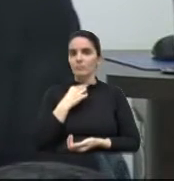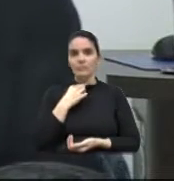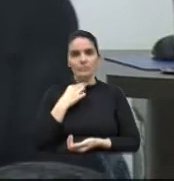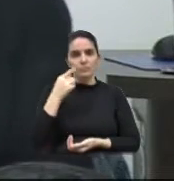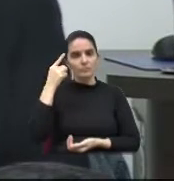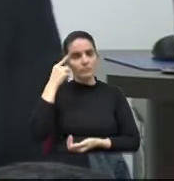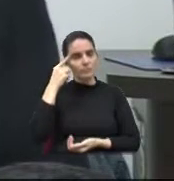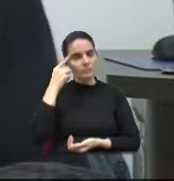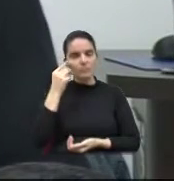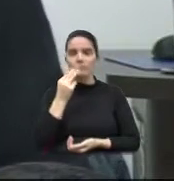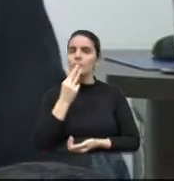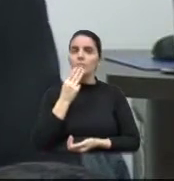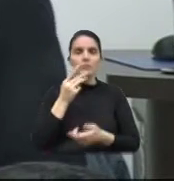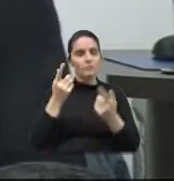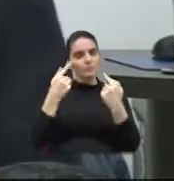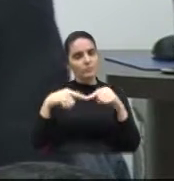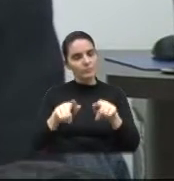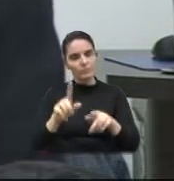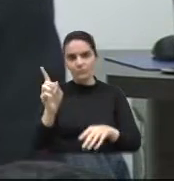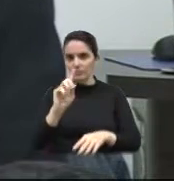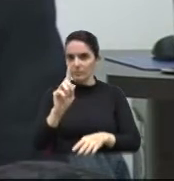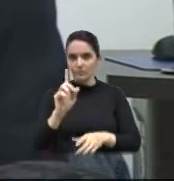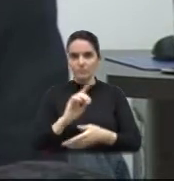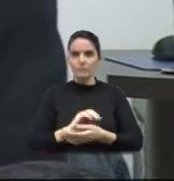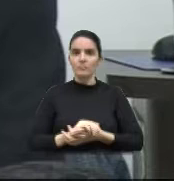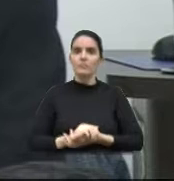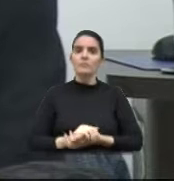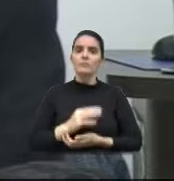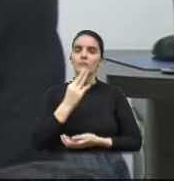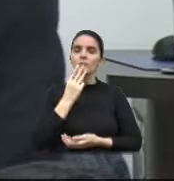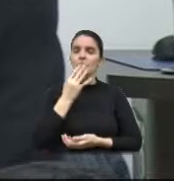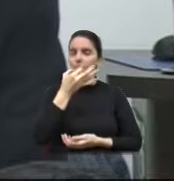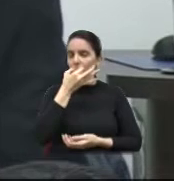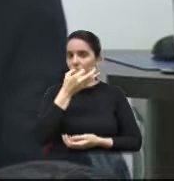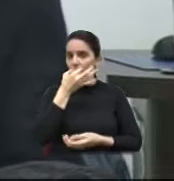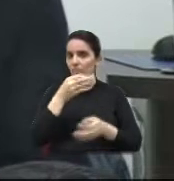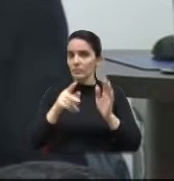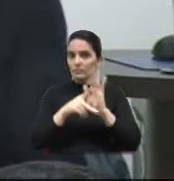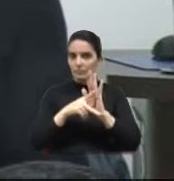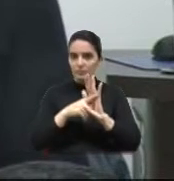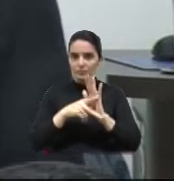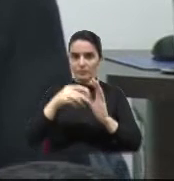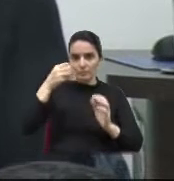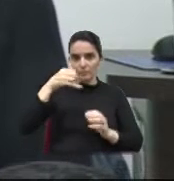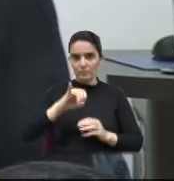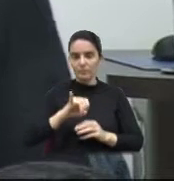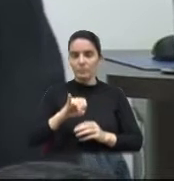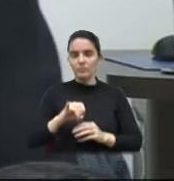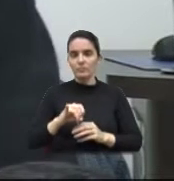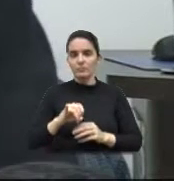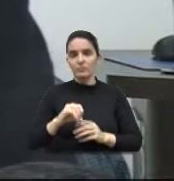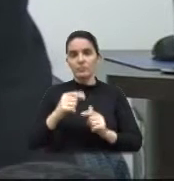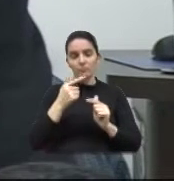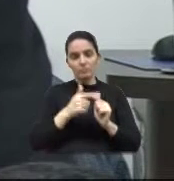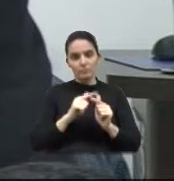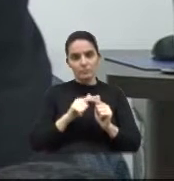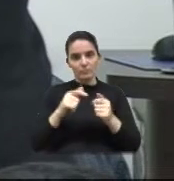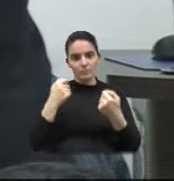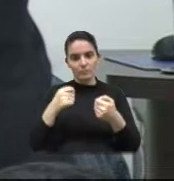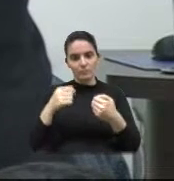oposição e nem situação. Não falem pelo vereador Vaguinho. Mas que, se houver a necessidade e a comprovação de